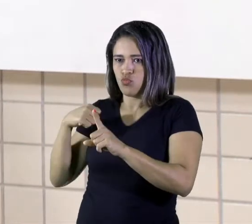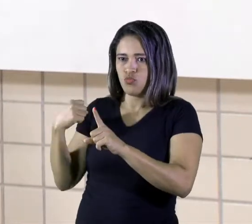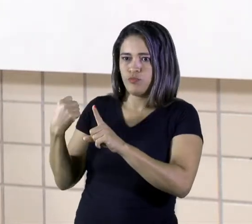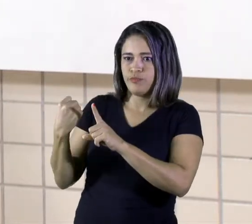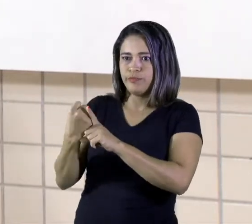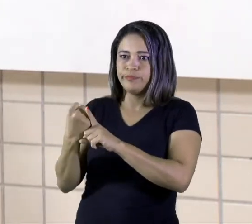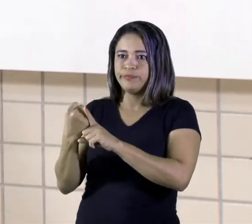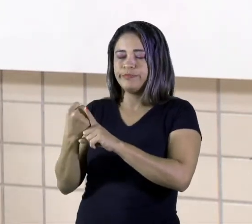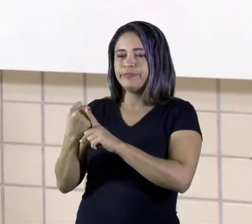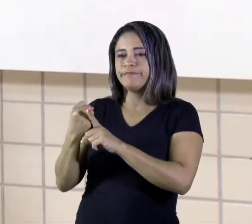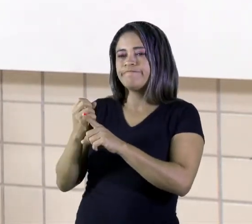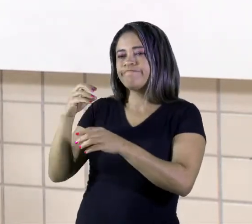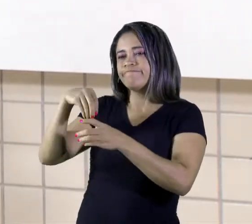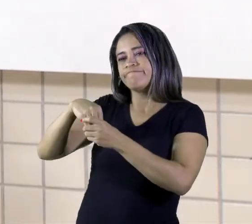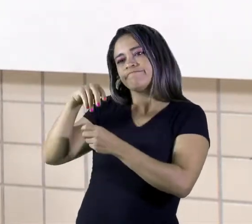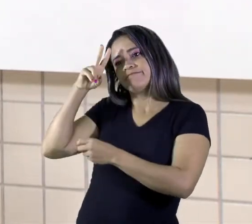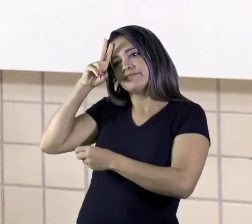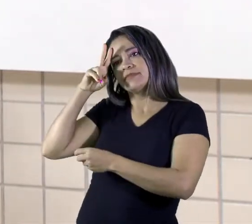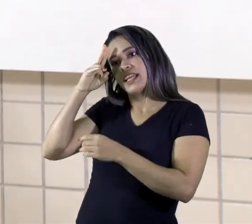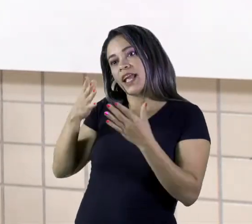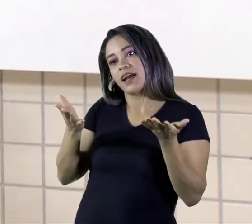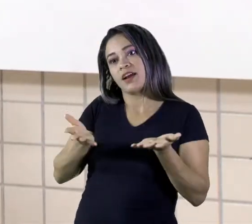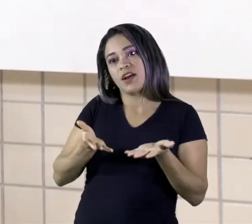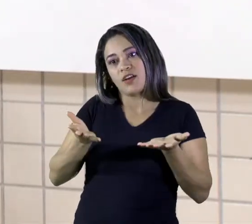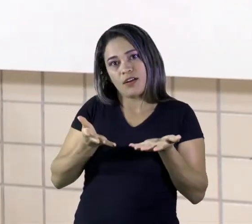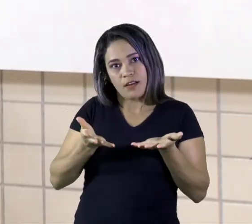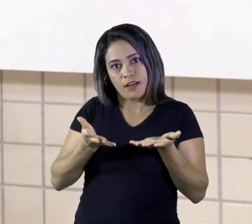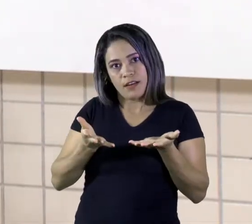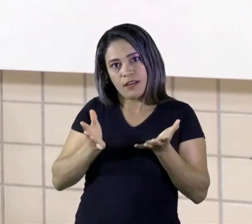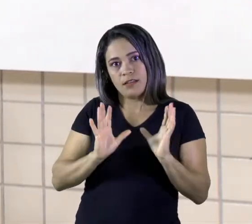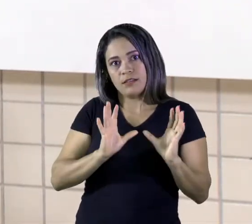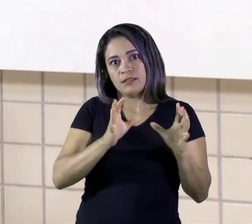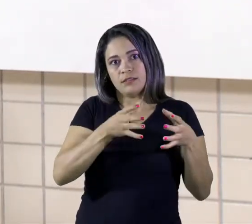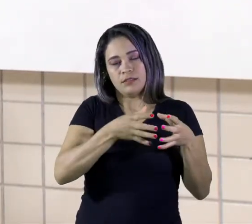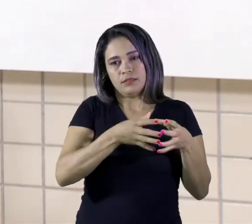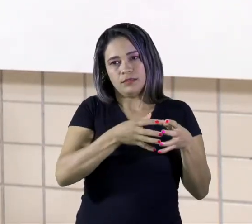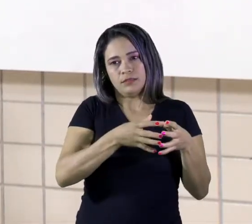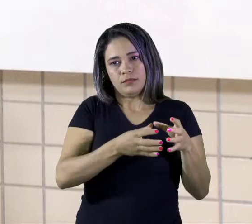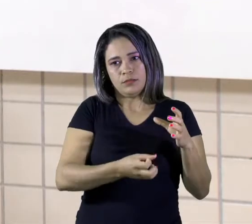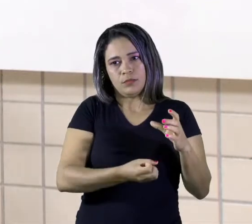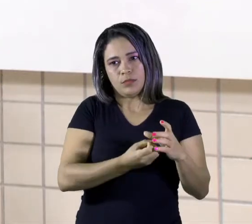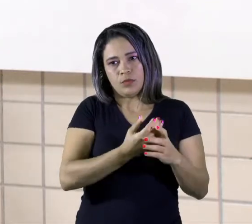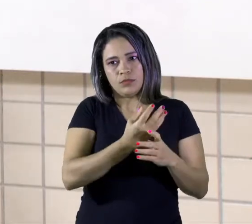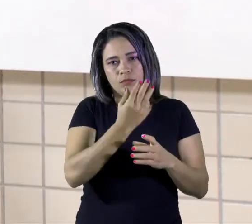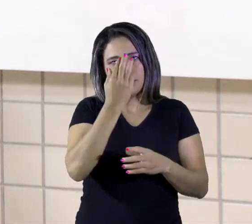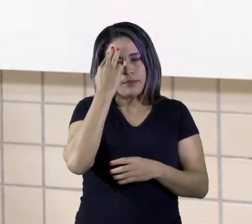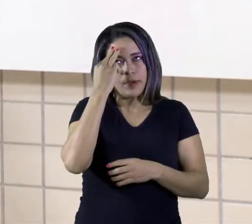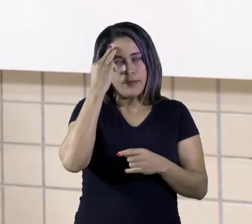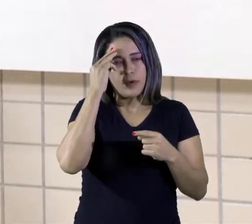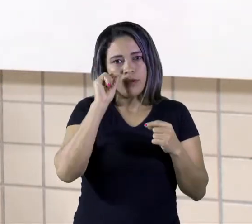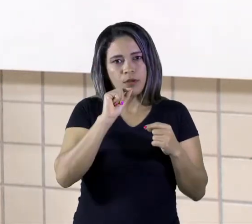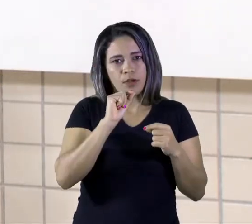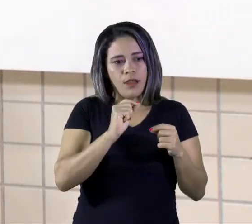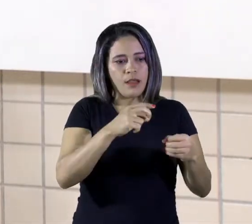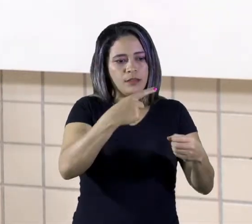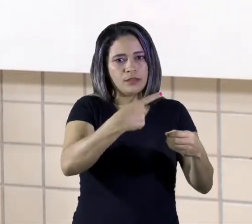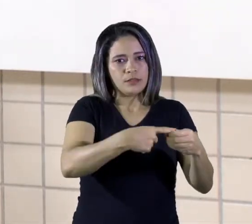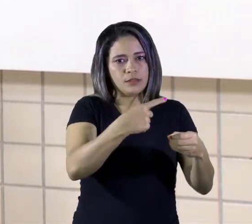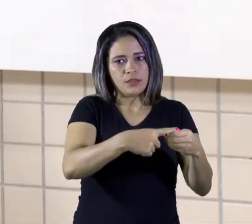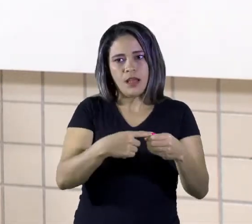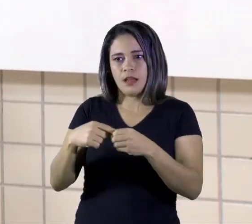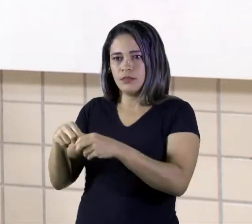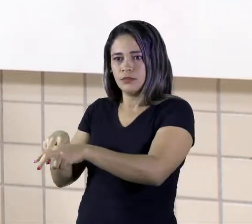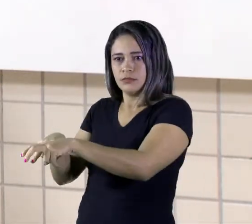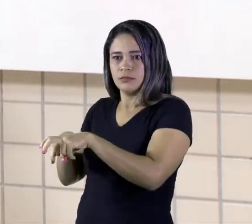nossa história. E agora a gente vai trabalhar com produção de marcos de memória, a cidade e o